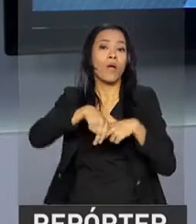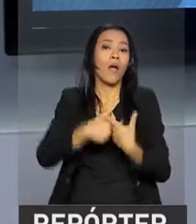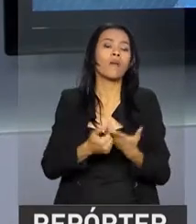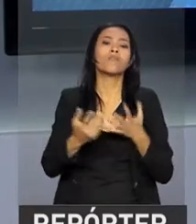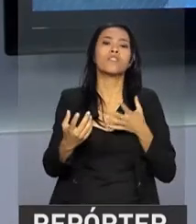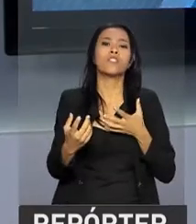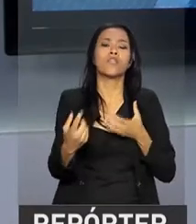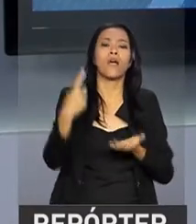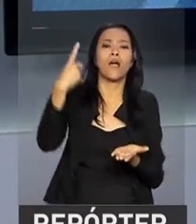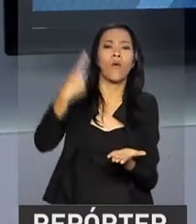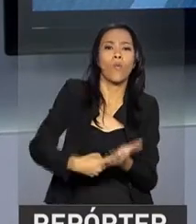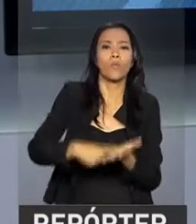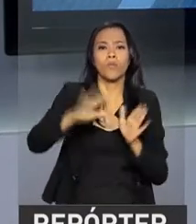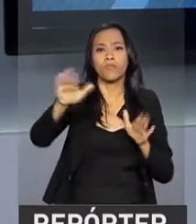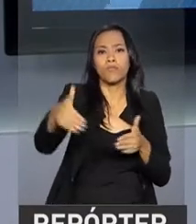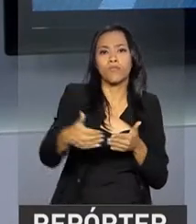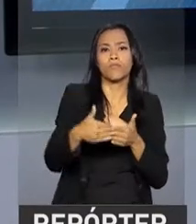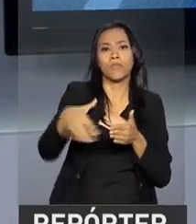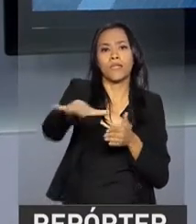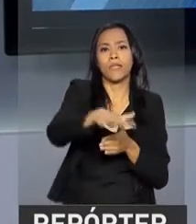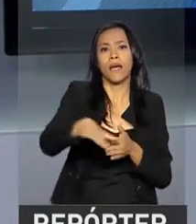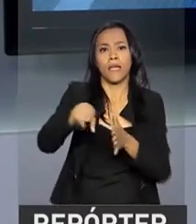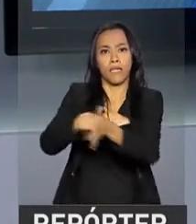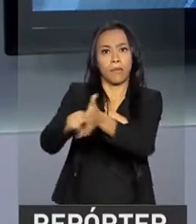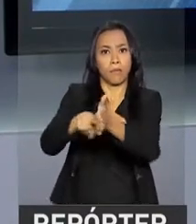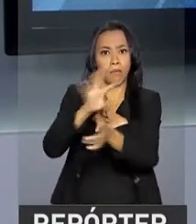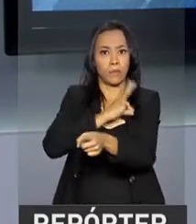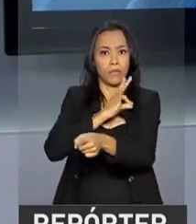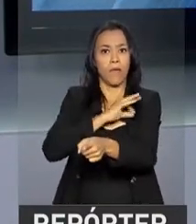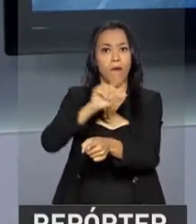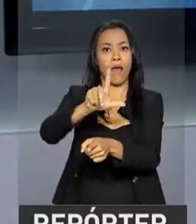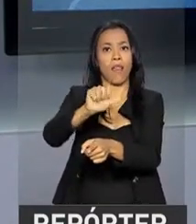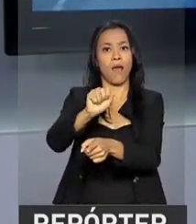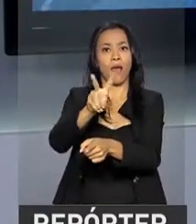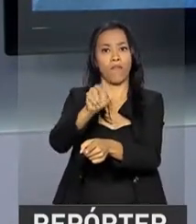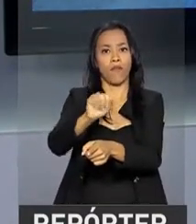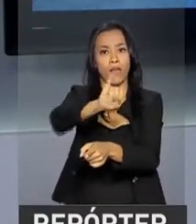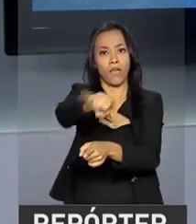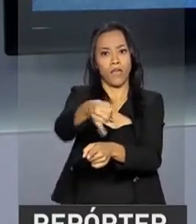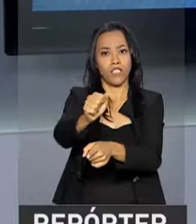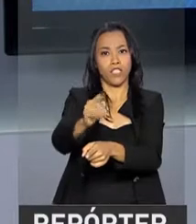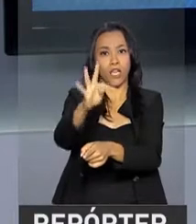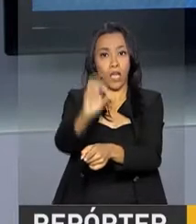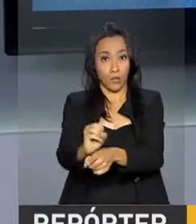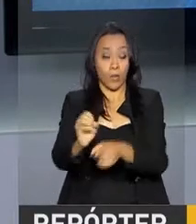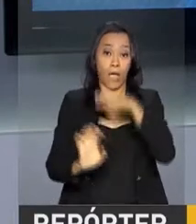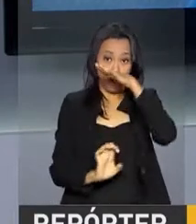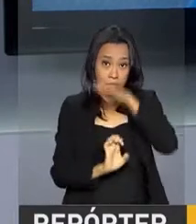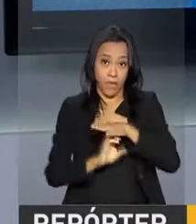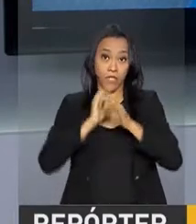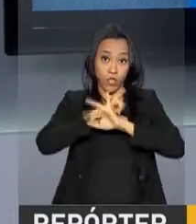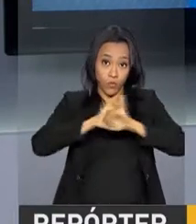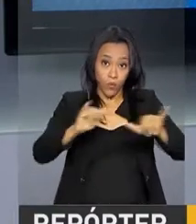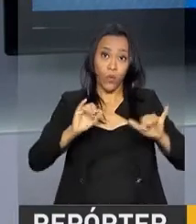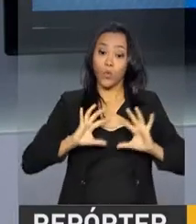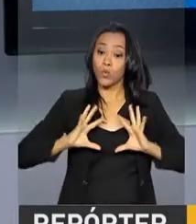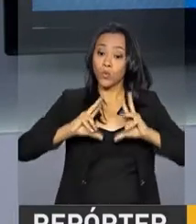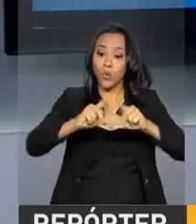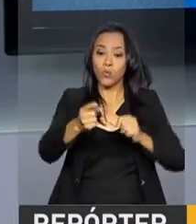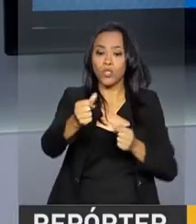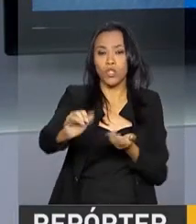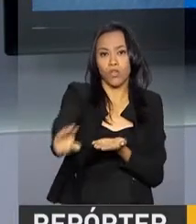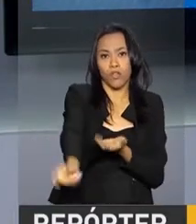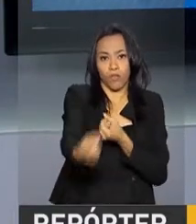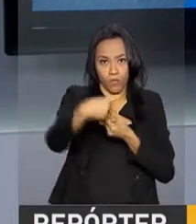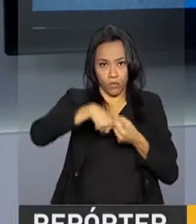colaboração celebrados no âmbito da Operação Lava Jato, informou a estatal em comunicado. Com essa devolução, o total de recursos